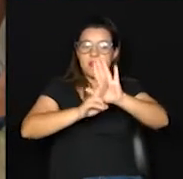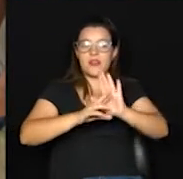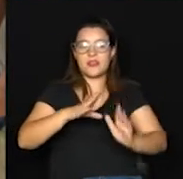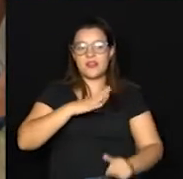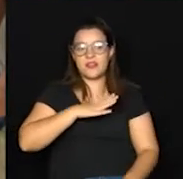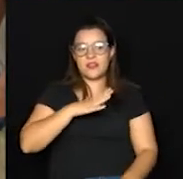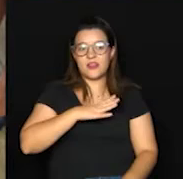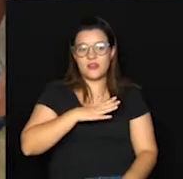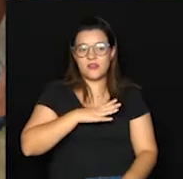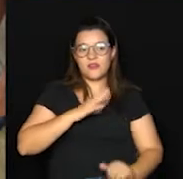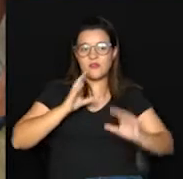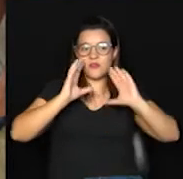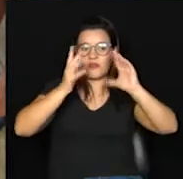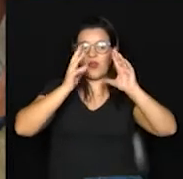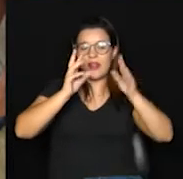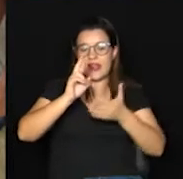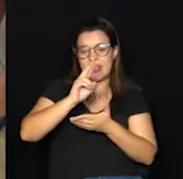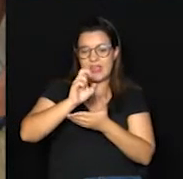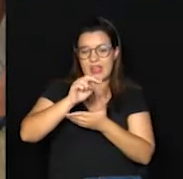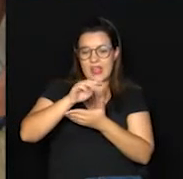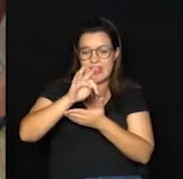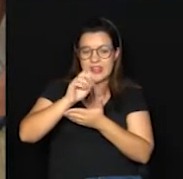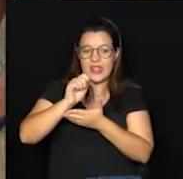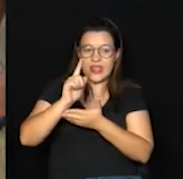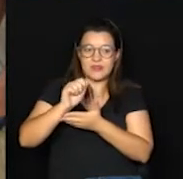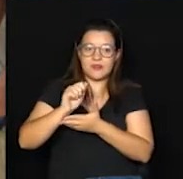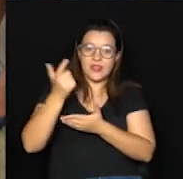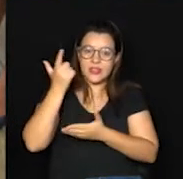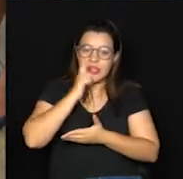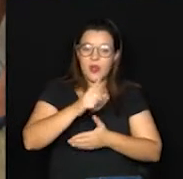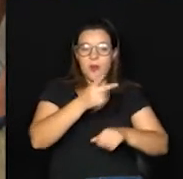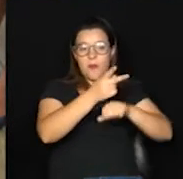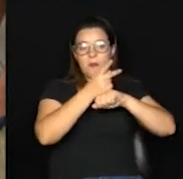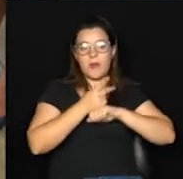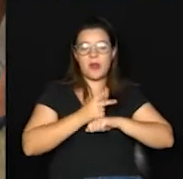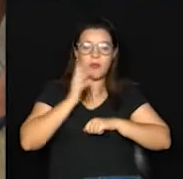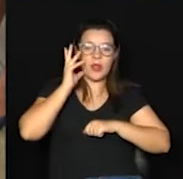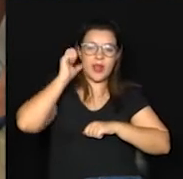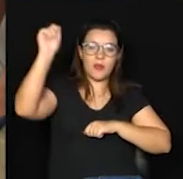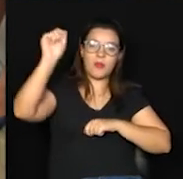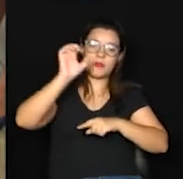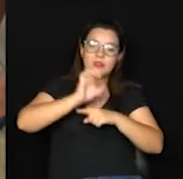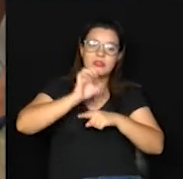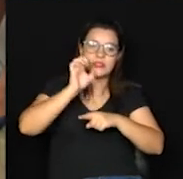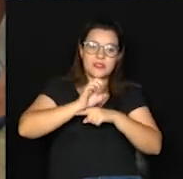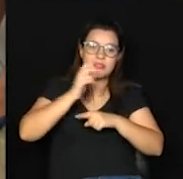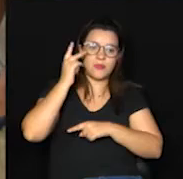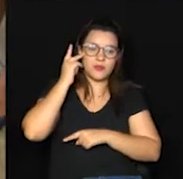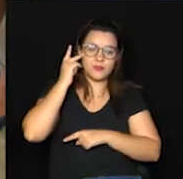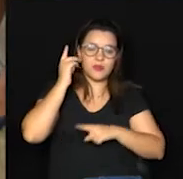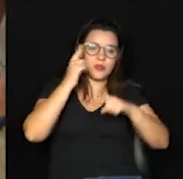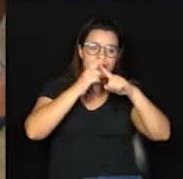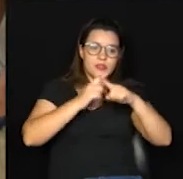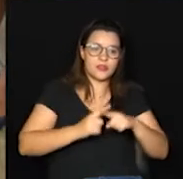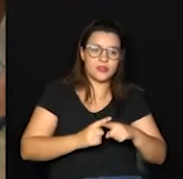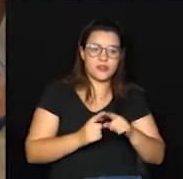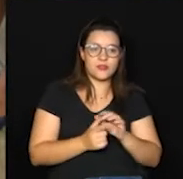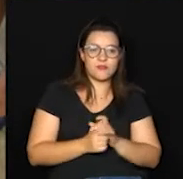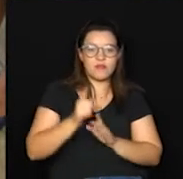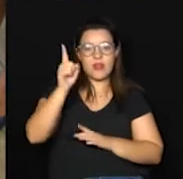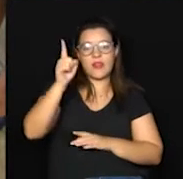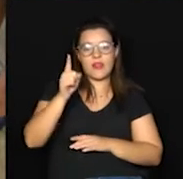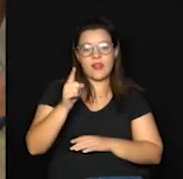o Vôlei Renata, campeão paulista, um título importantíssimo e que foi realizada a partida no sábado, fora de casa,